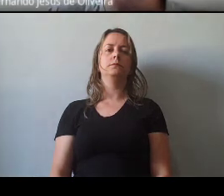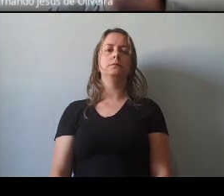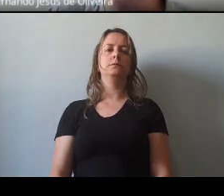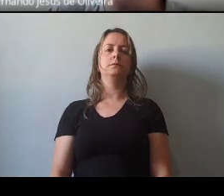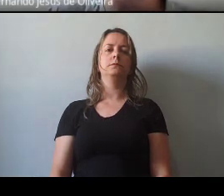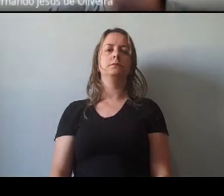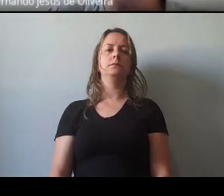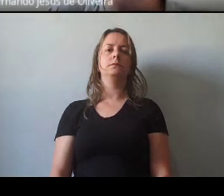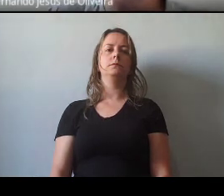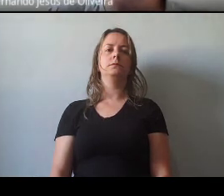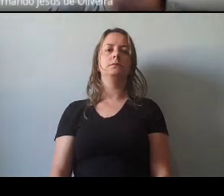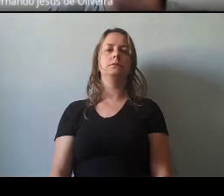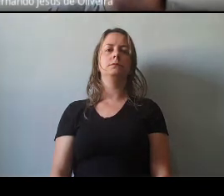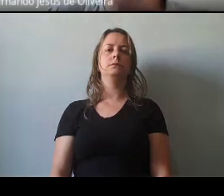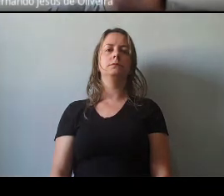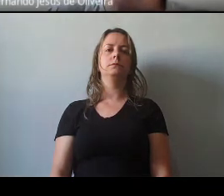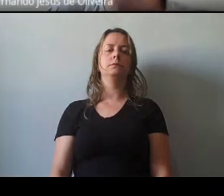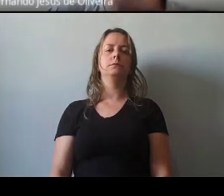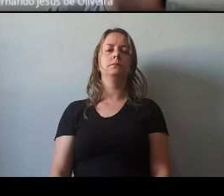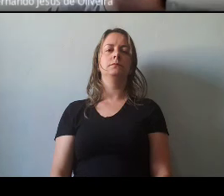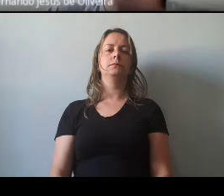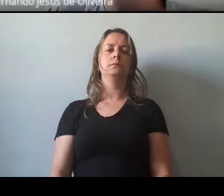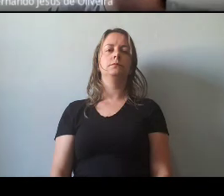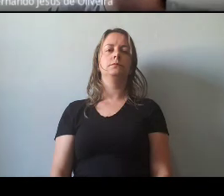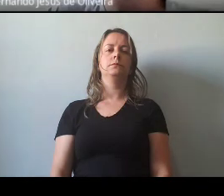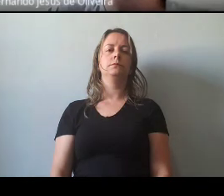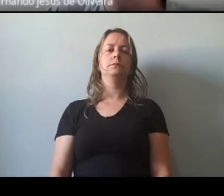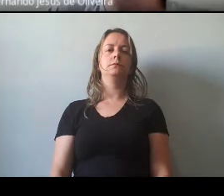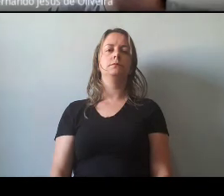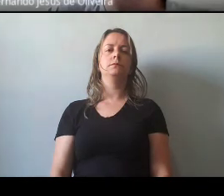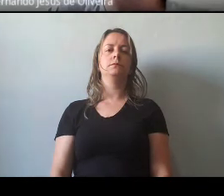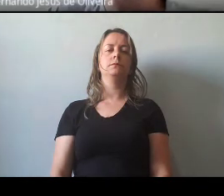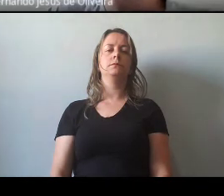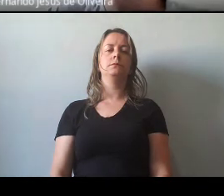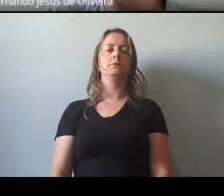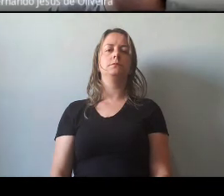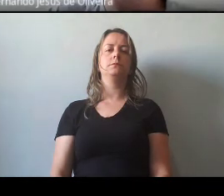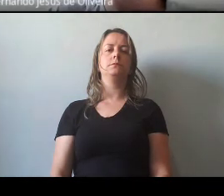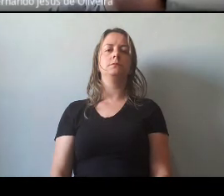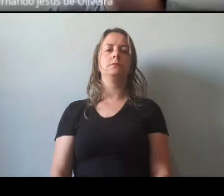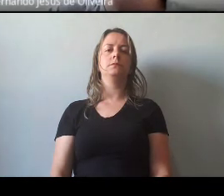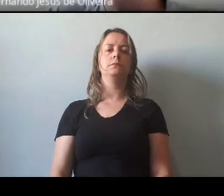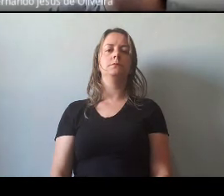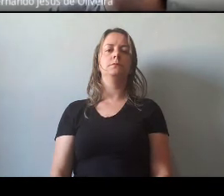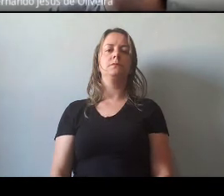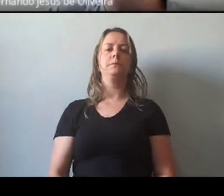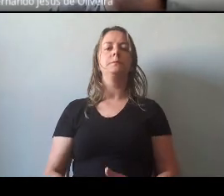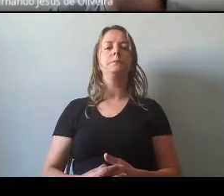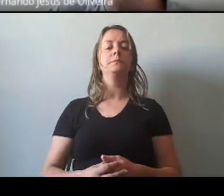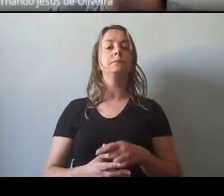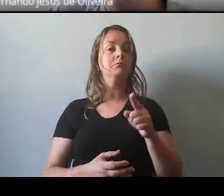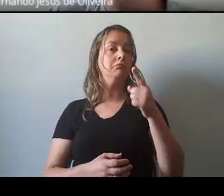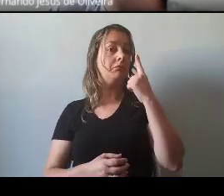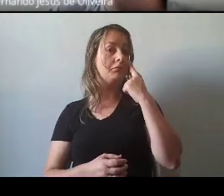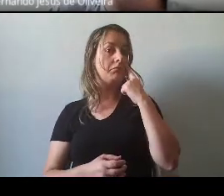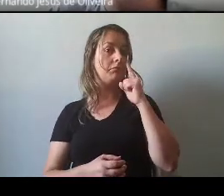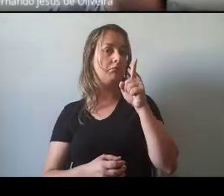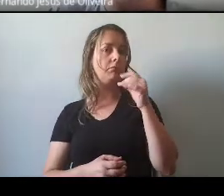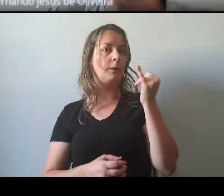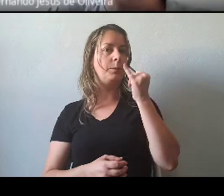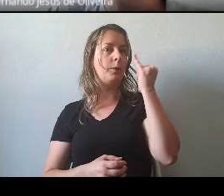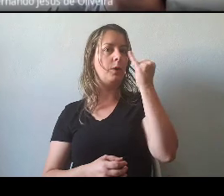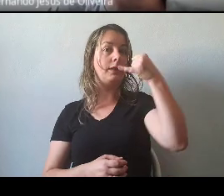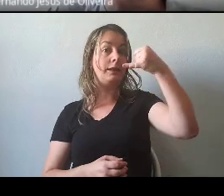sobre 2. E aí, 160 sobre 2 dá 80, 160 menos 80 vai dar 80